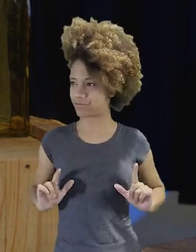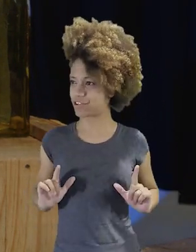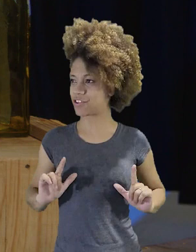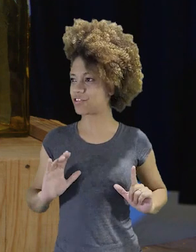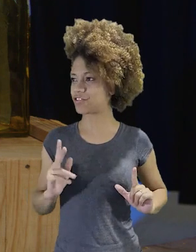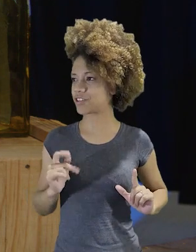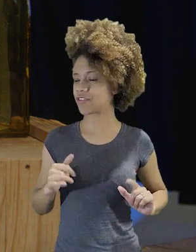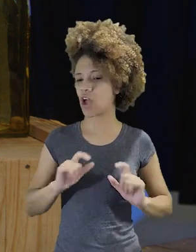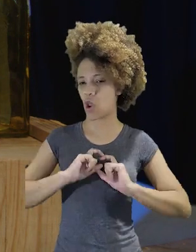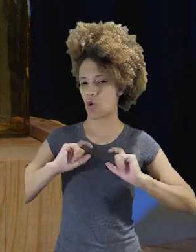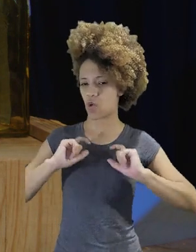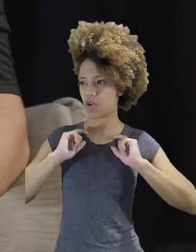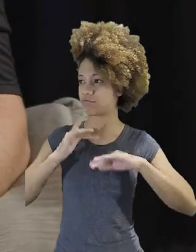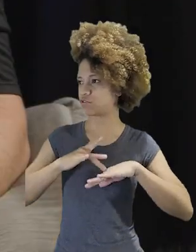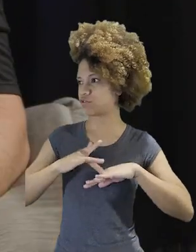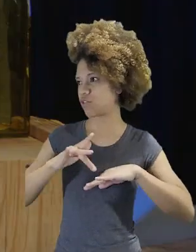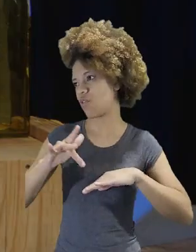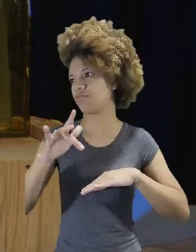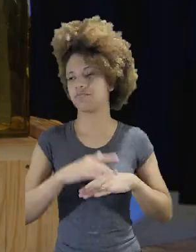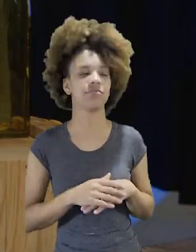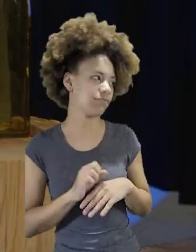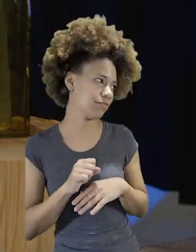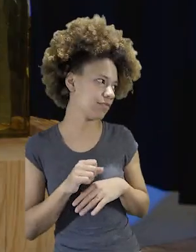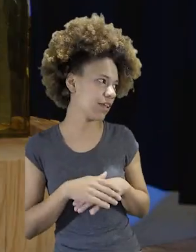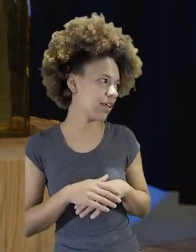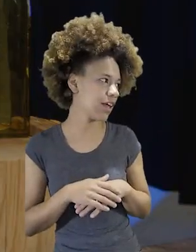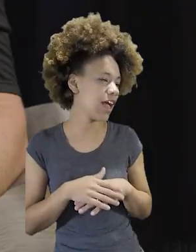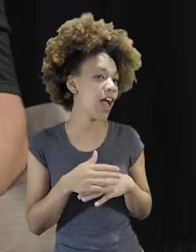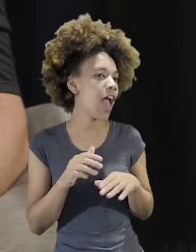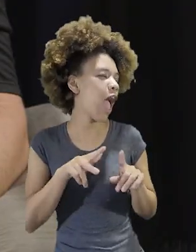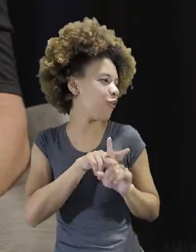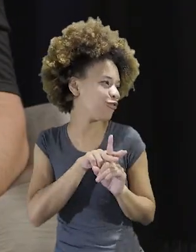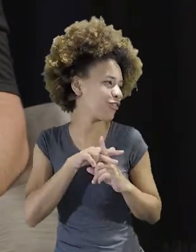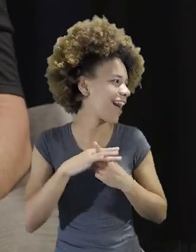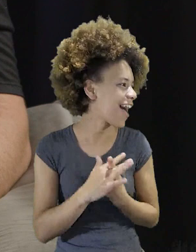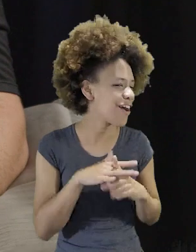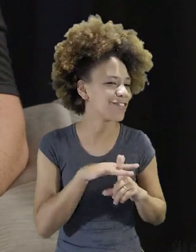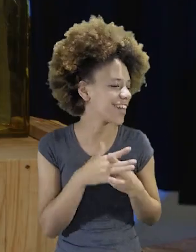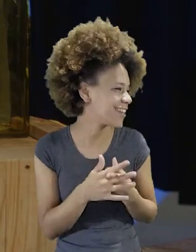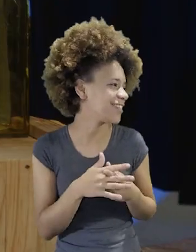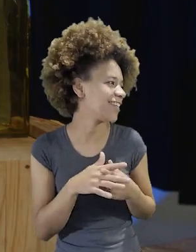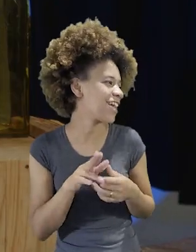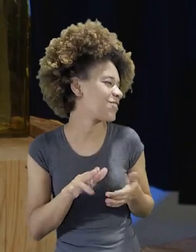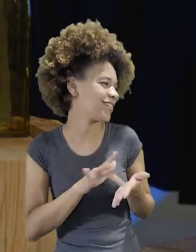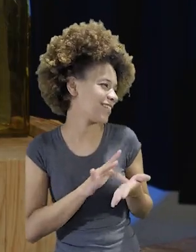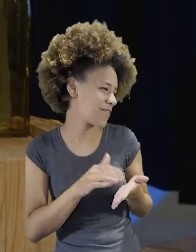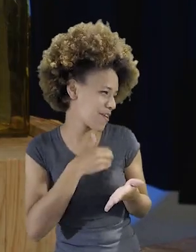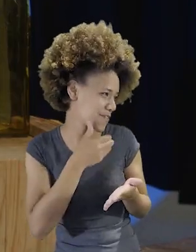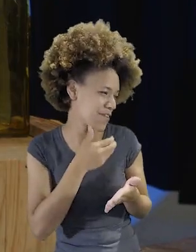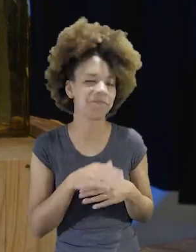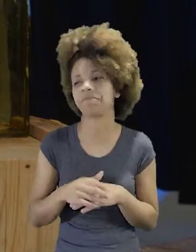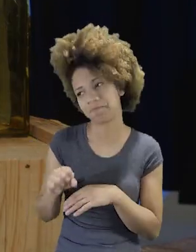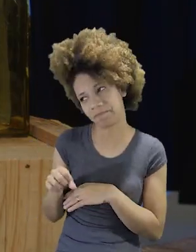show usando uma camiseta do Che Guevara e um cordão de ouro gigantesco assim e aí ele fala eu cheguei